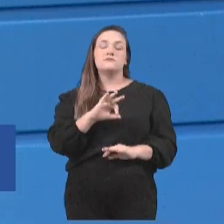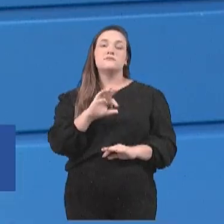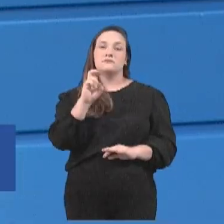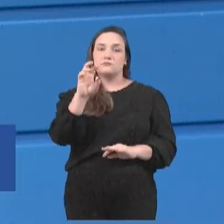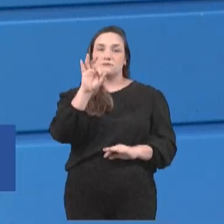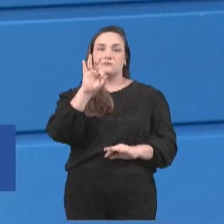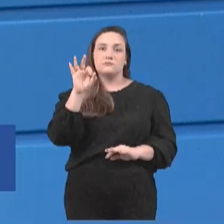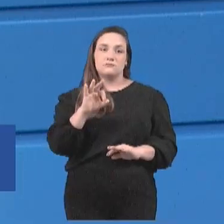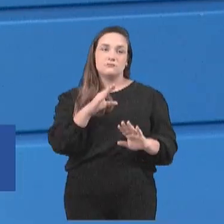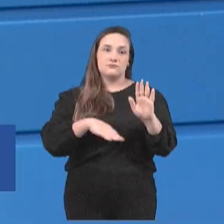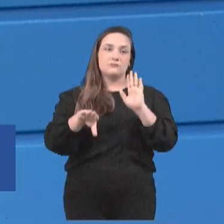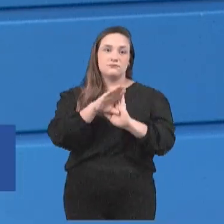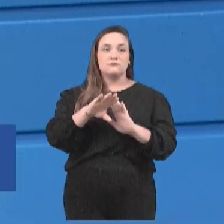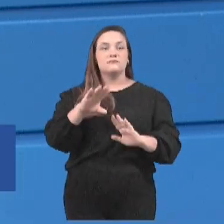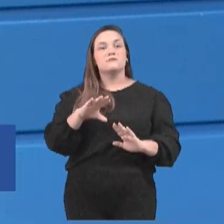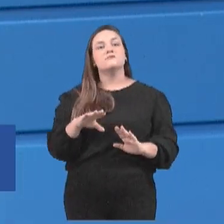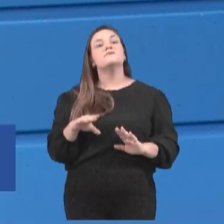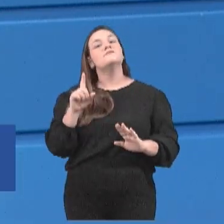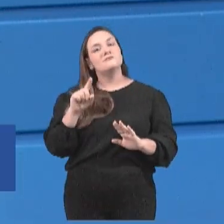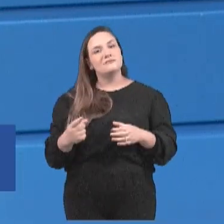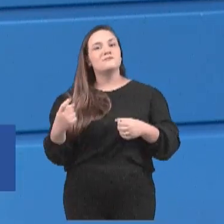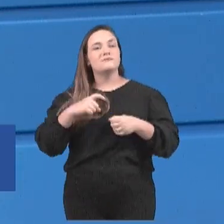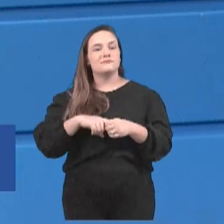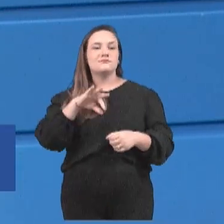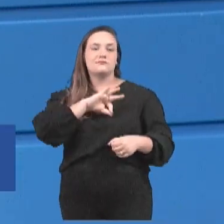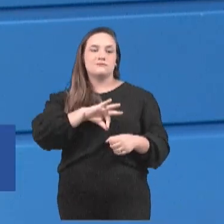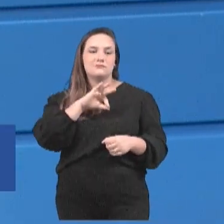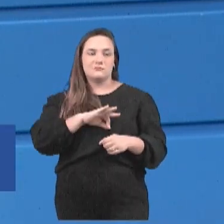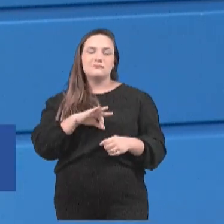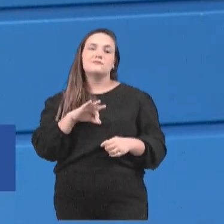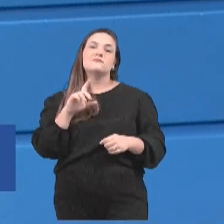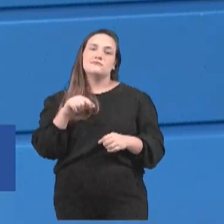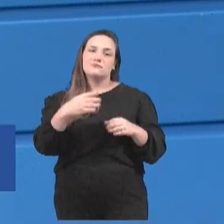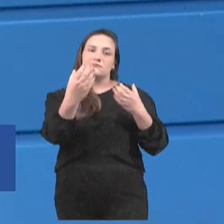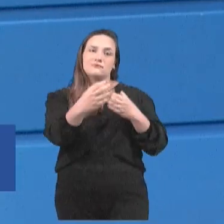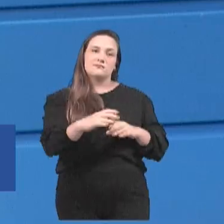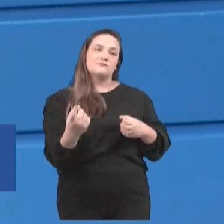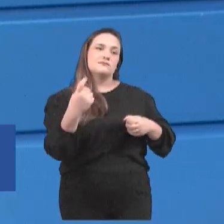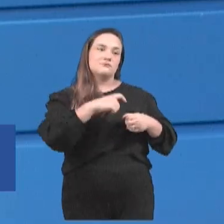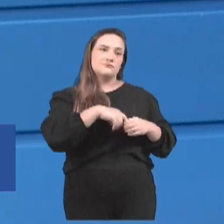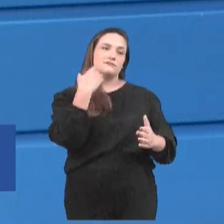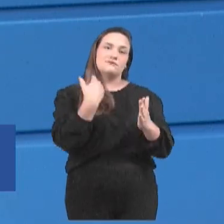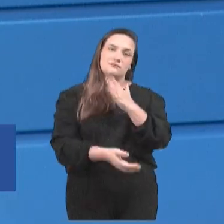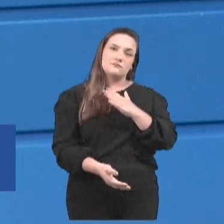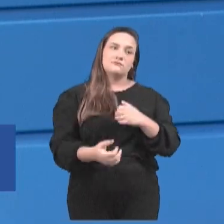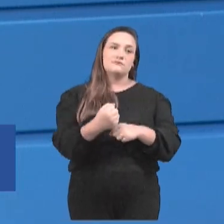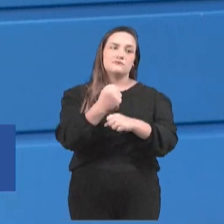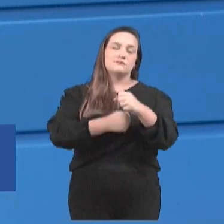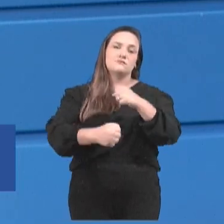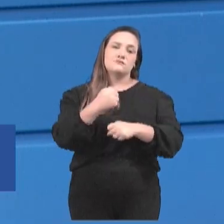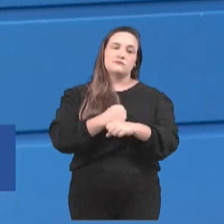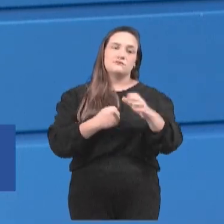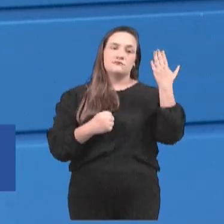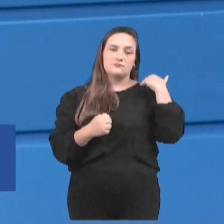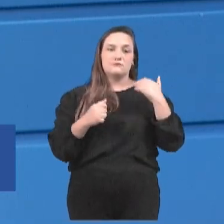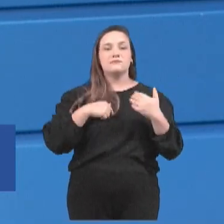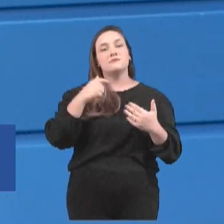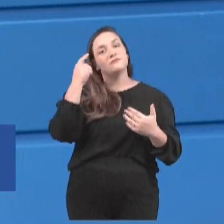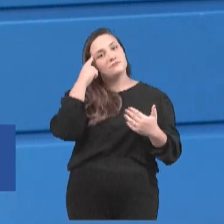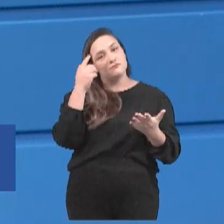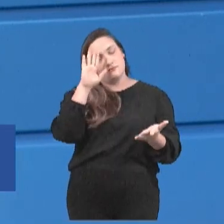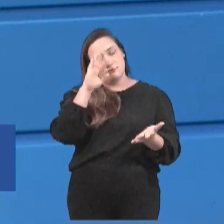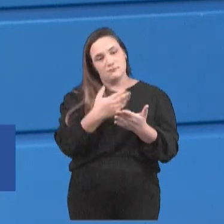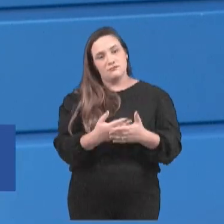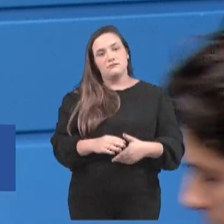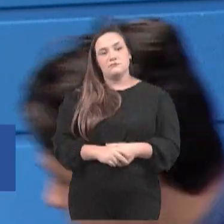justo, inclusive para recompor as perdas, né, da inflação do ano passado. Então, eu acredito